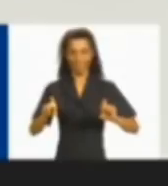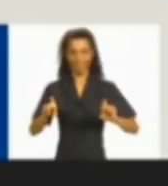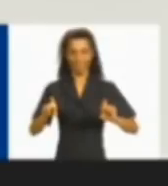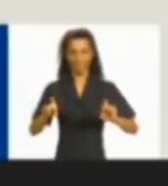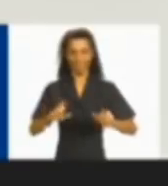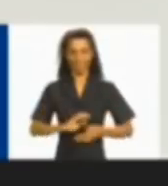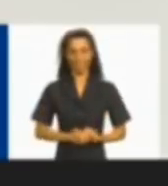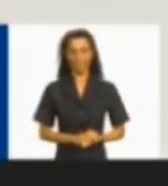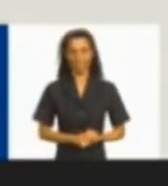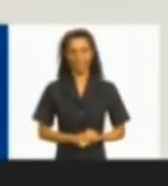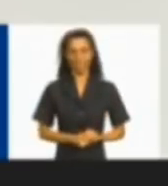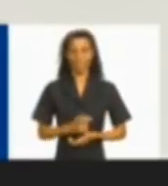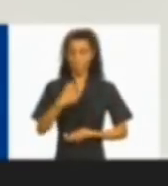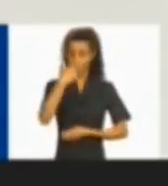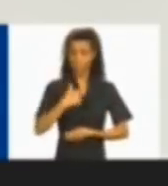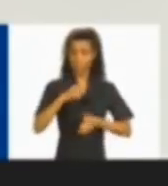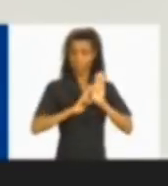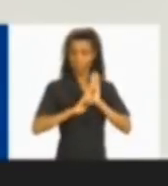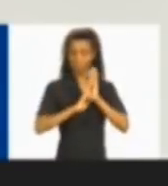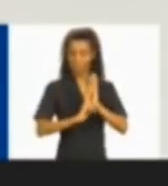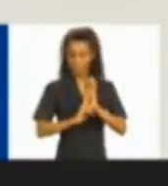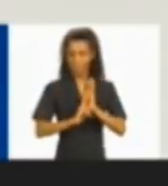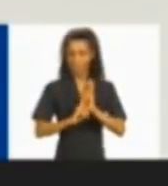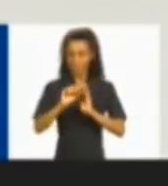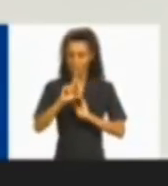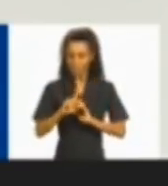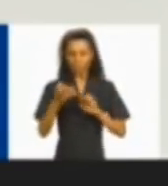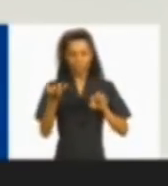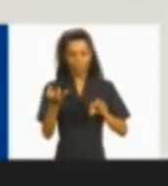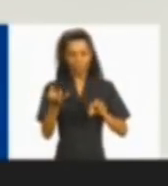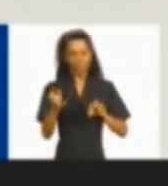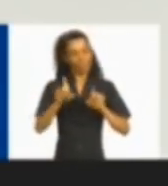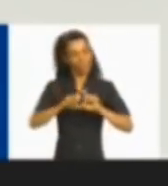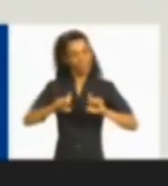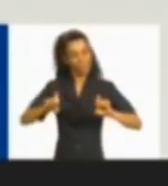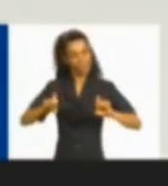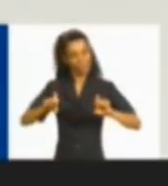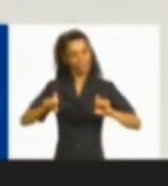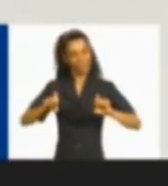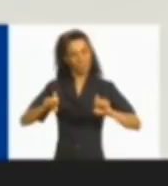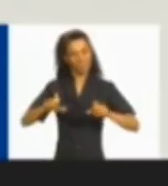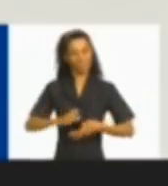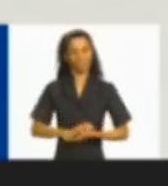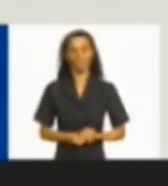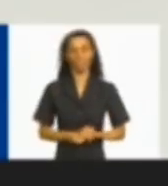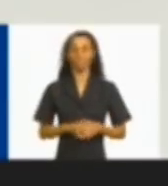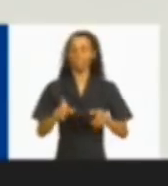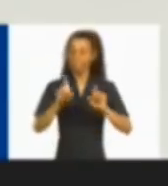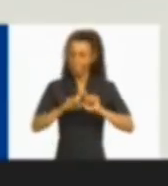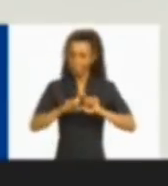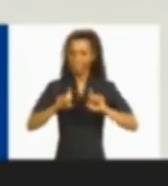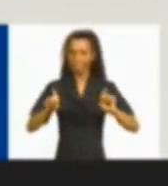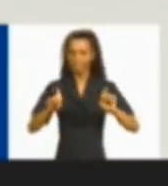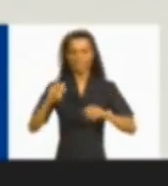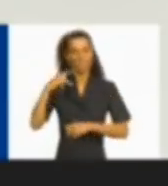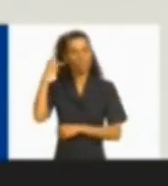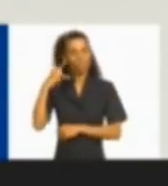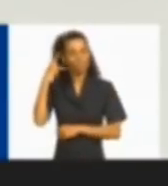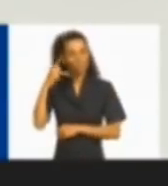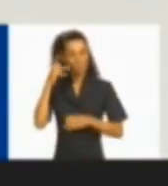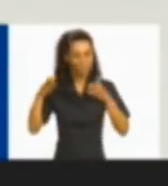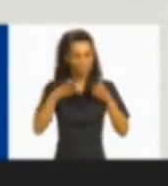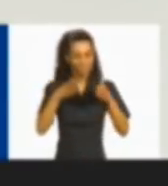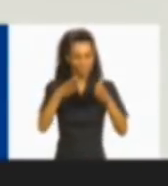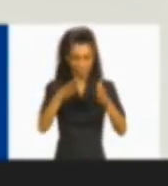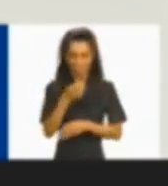Ferrador, 5565. Serei o representante da Zona Sul em Brasília. Alfaro, 5556. 5550,